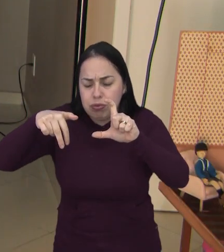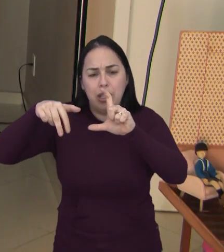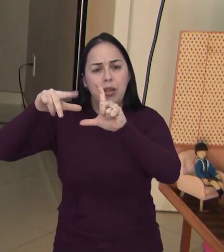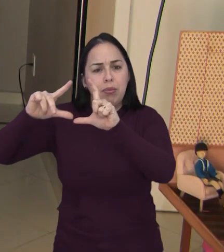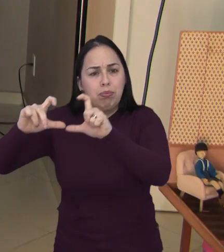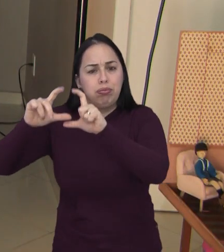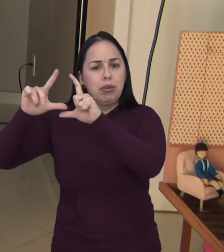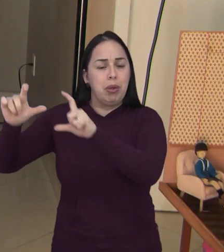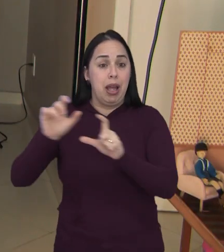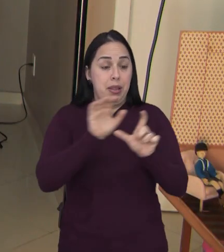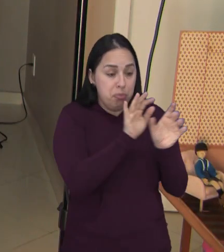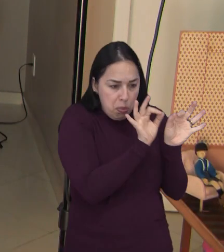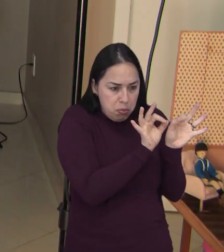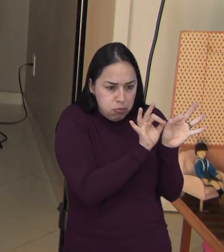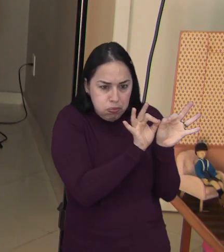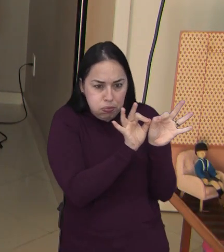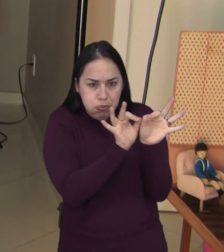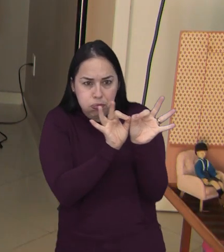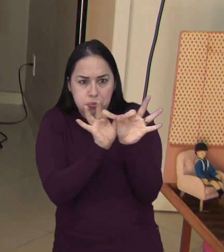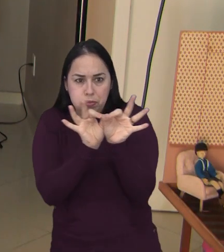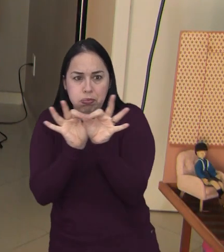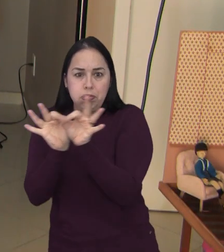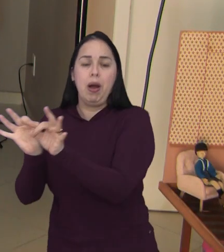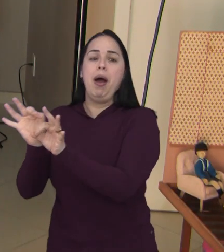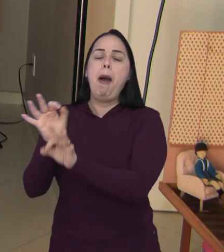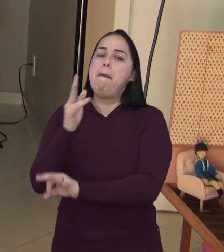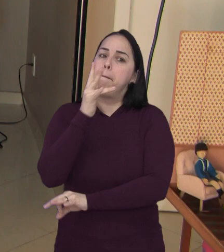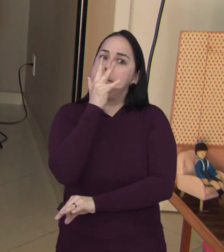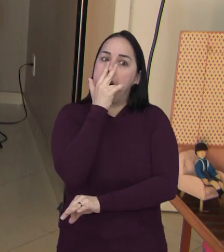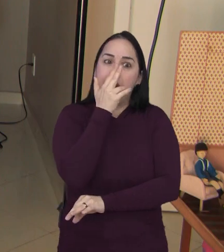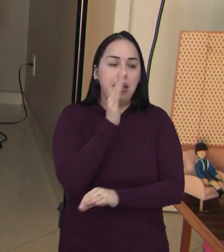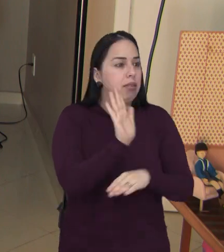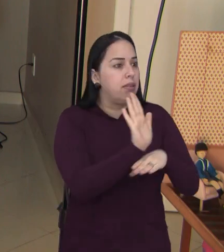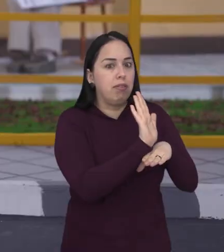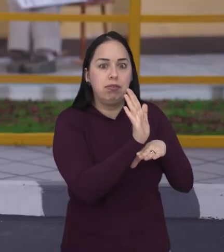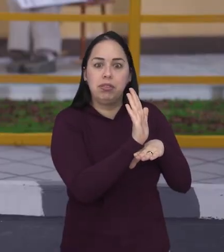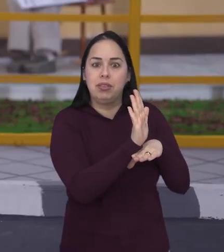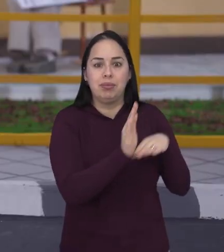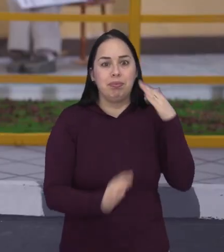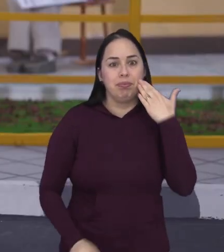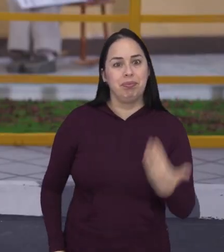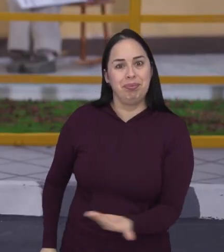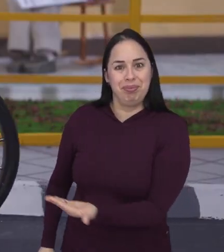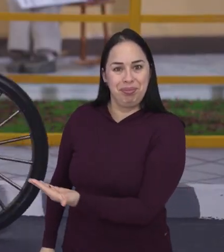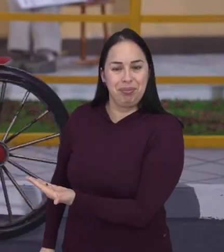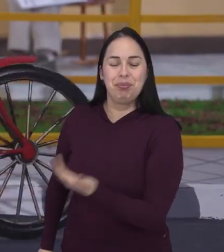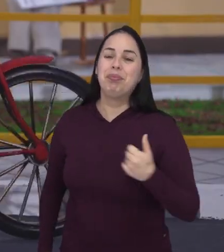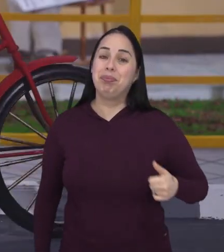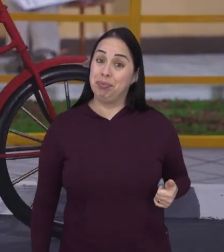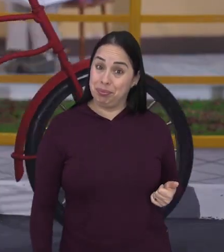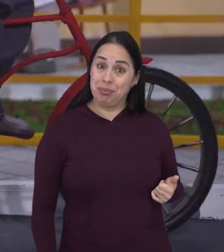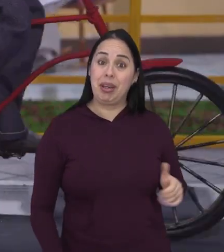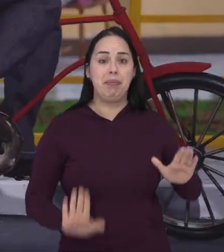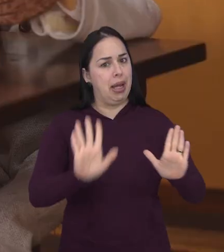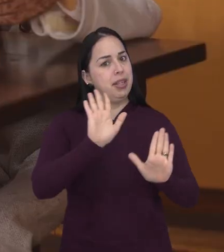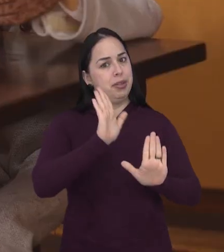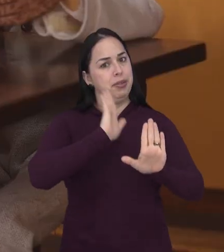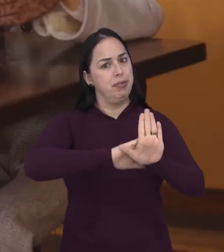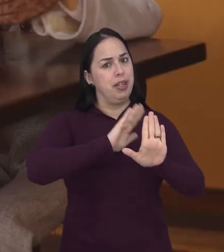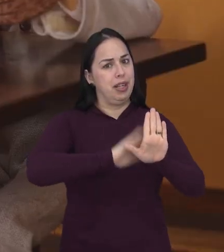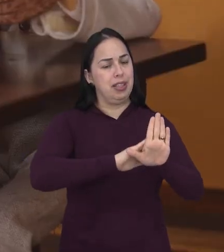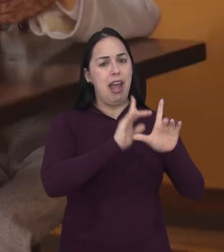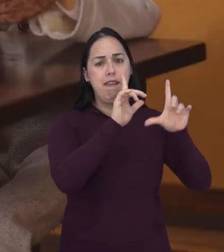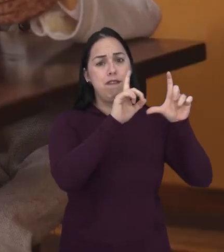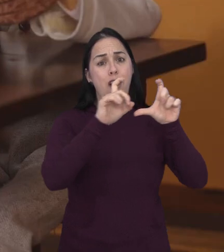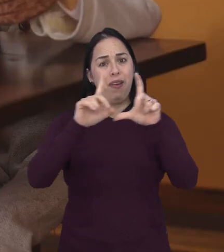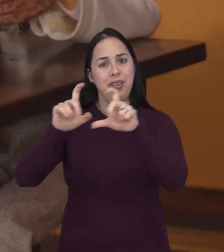passa uma quantidade de fotos num tempo, dá a impressão, dá a ilusão de que você tem um movimento, mas na verdade é só uma